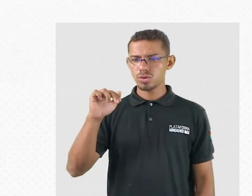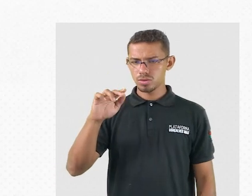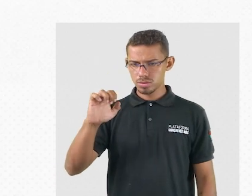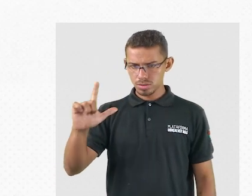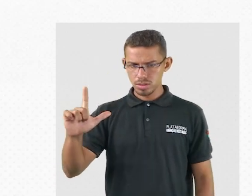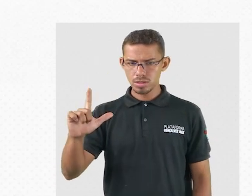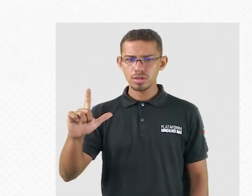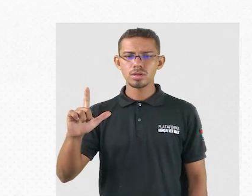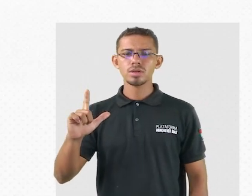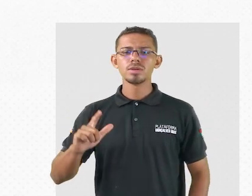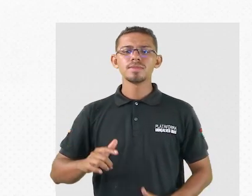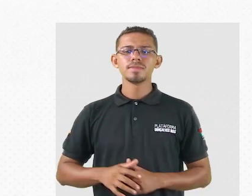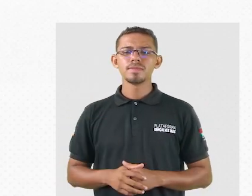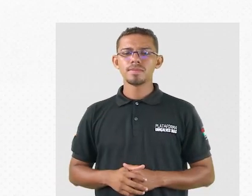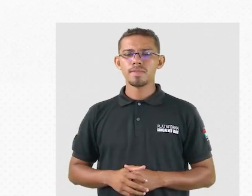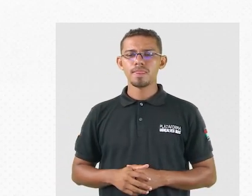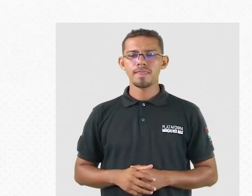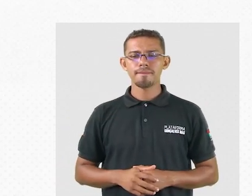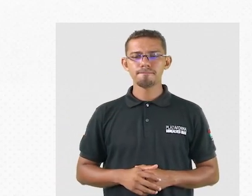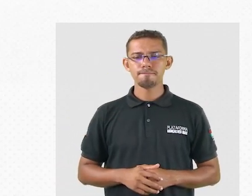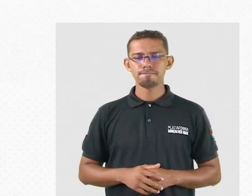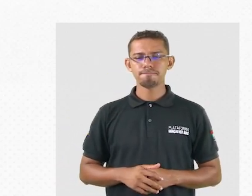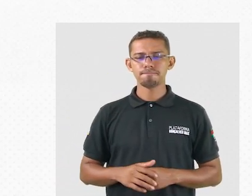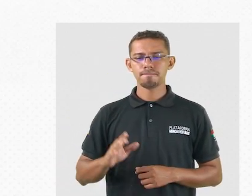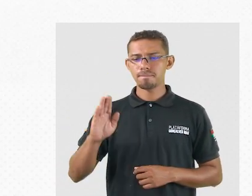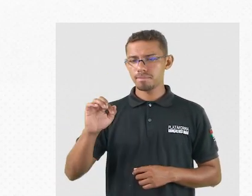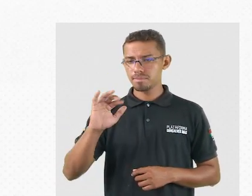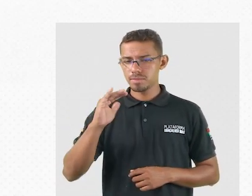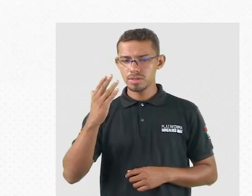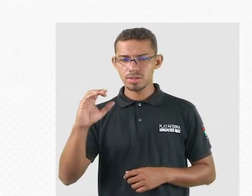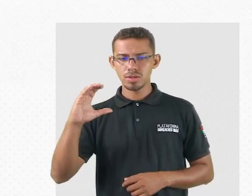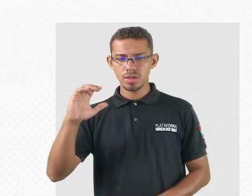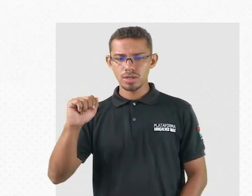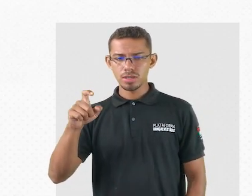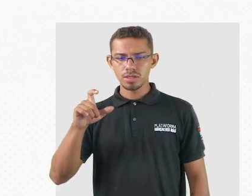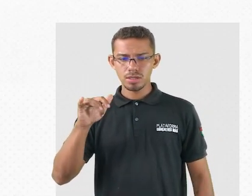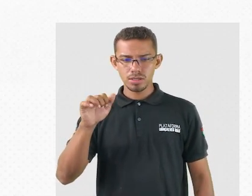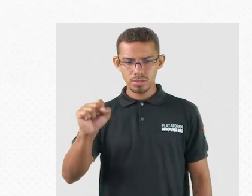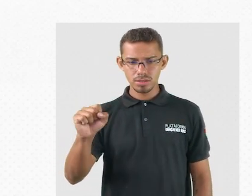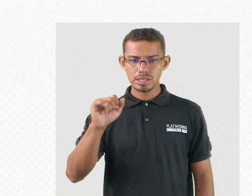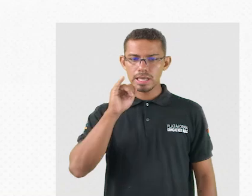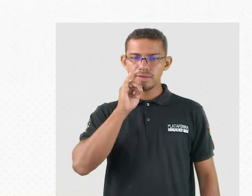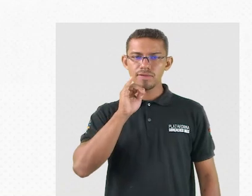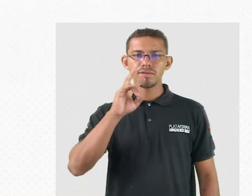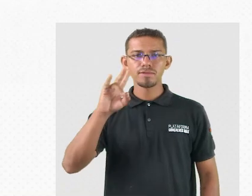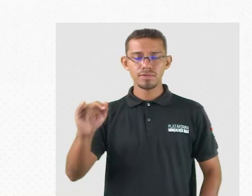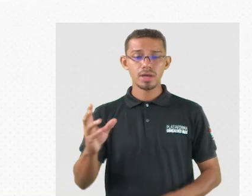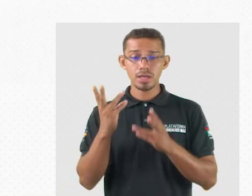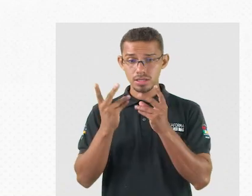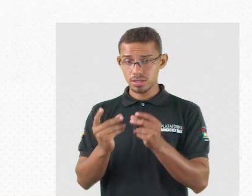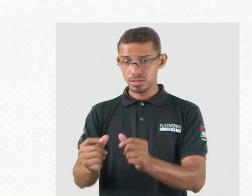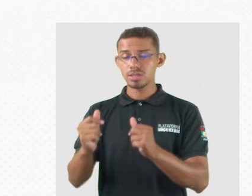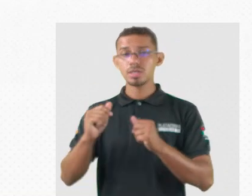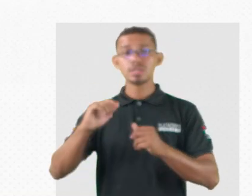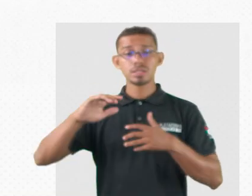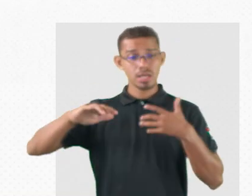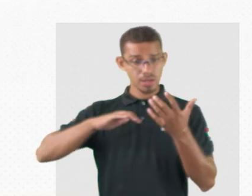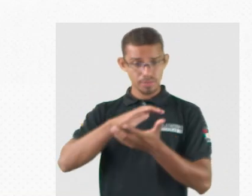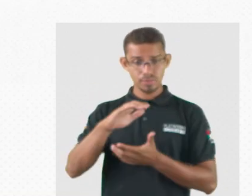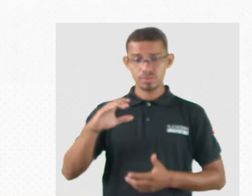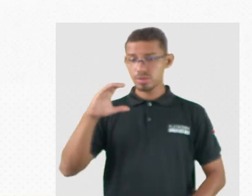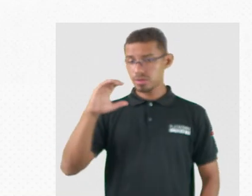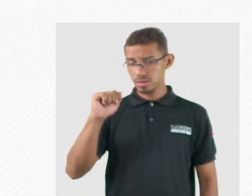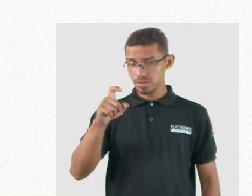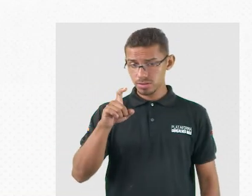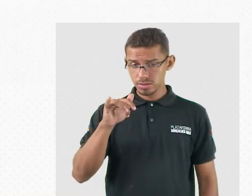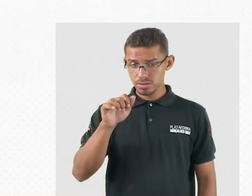do Barão de Caxias, né, que ele ganhou o título dele exatamente por conta disso, que ele vai destronar essa revolta lá em Caxias, por isso que